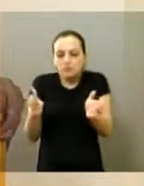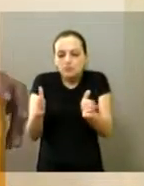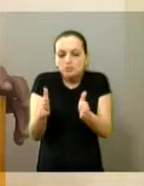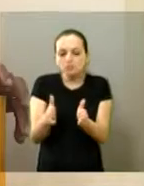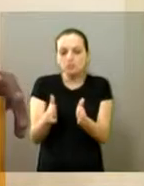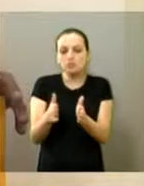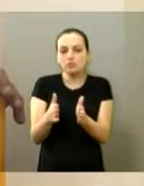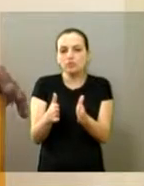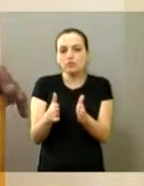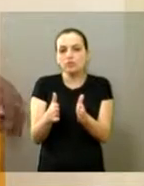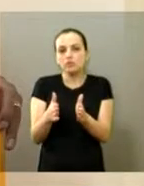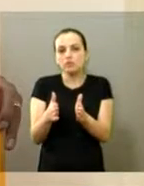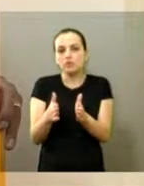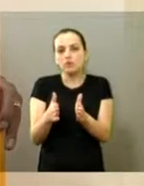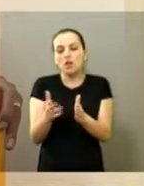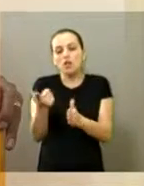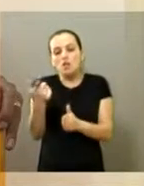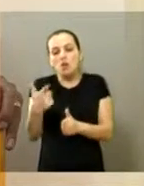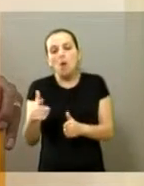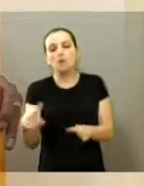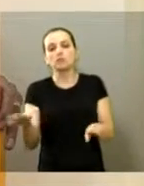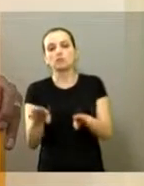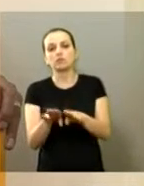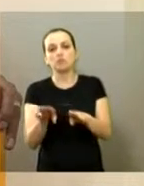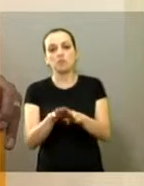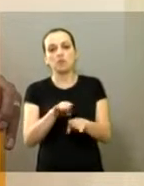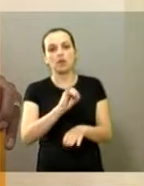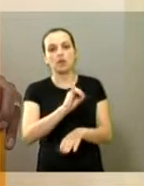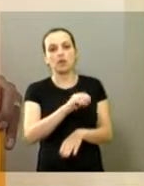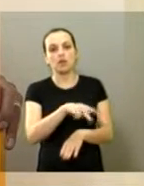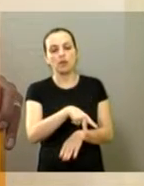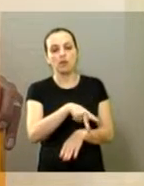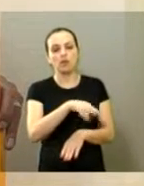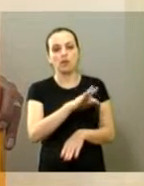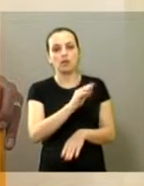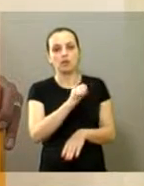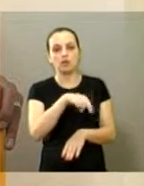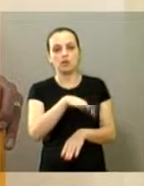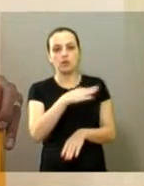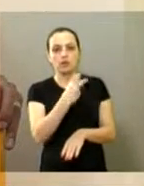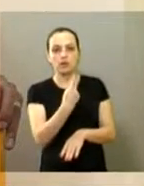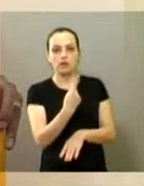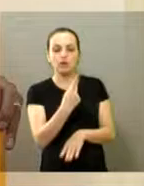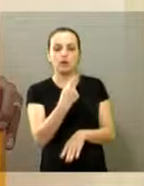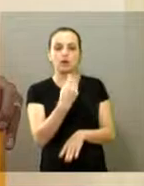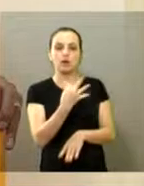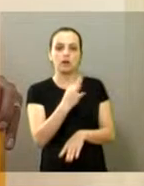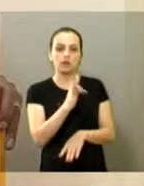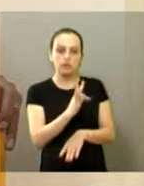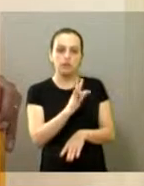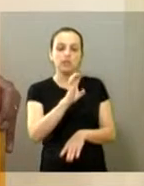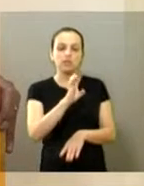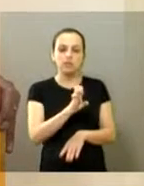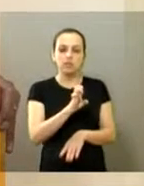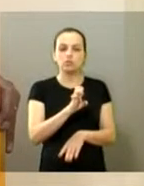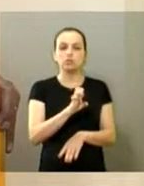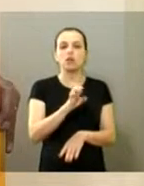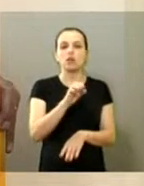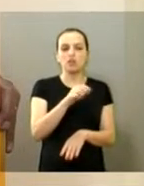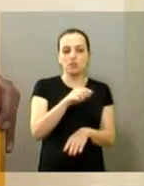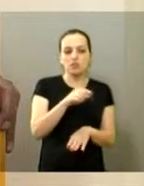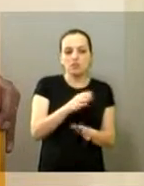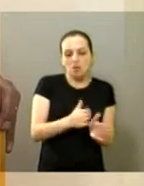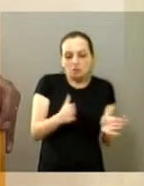Na Infante Dom Henrique, com a Henrique Lupo, só aquele pedacinho da Faveral, quer